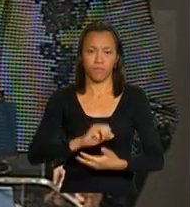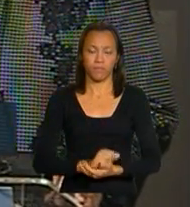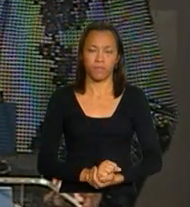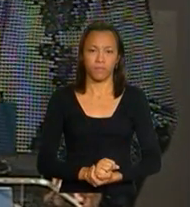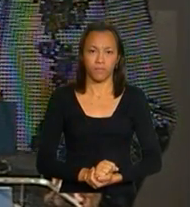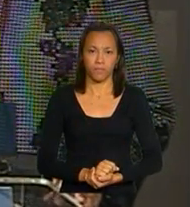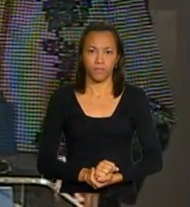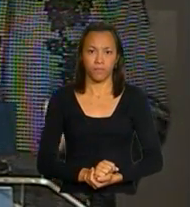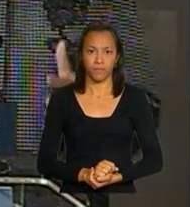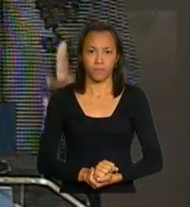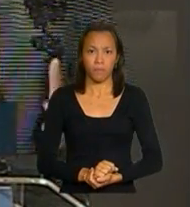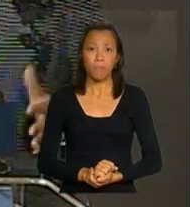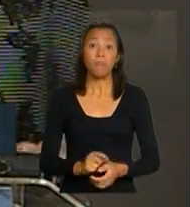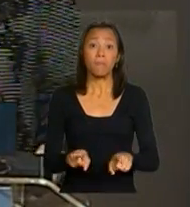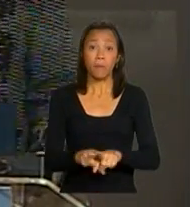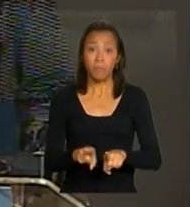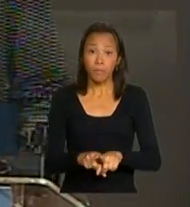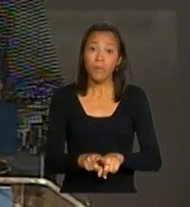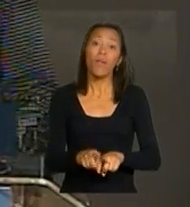E